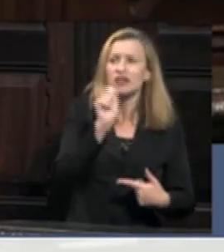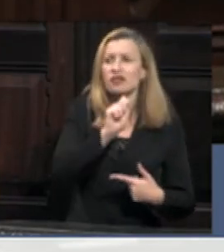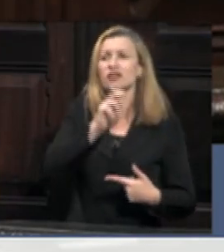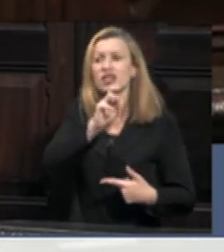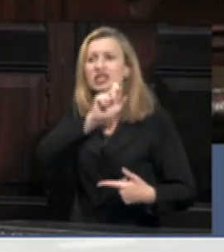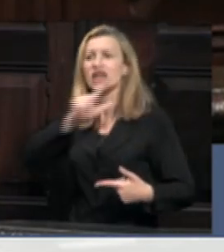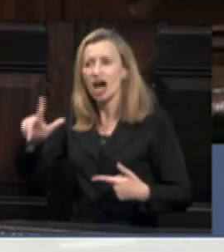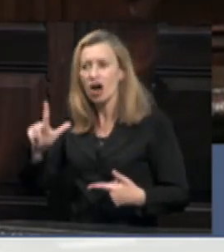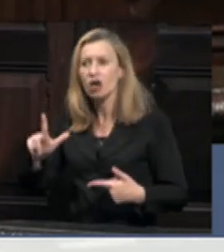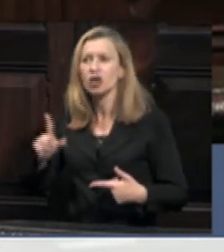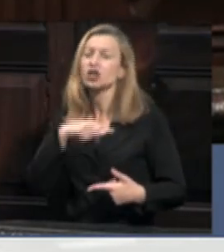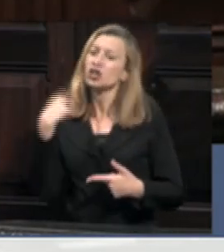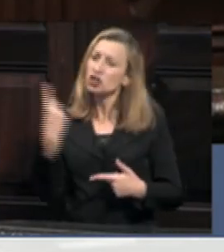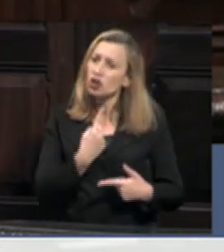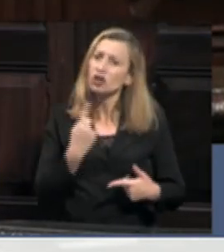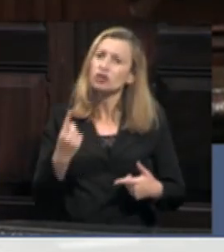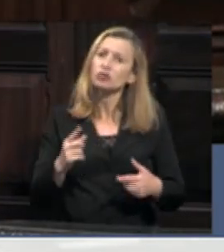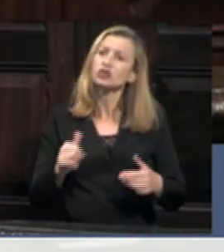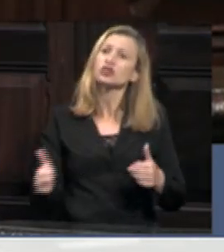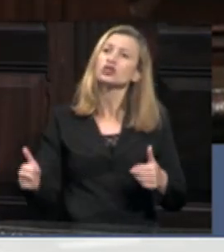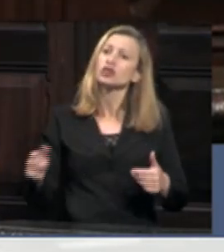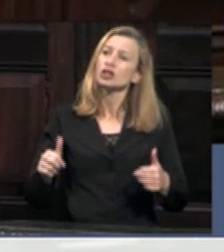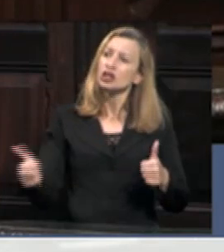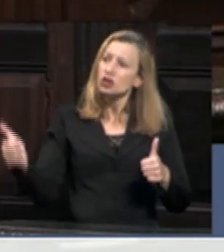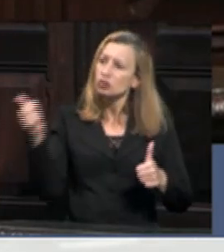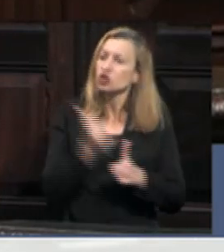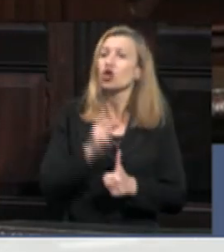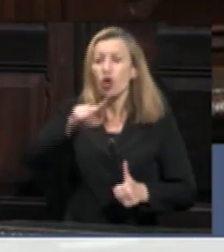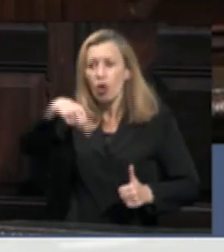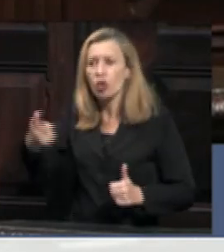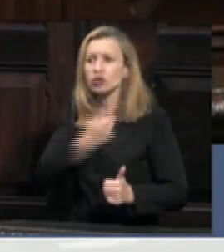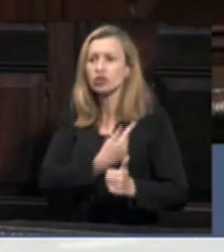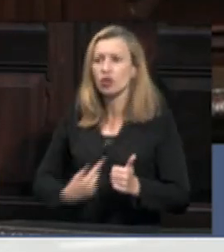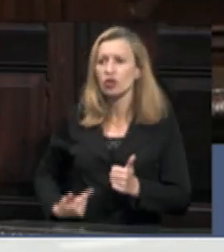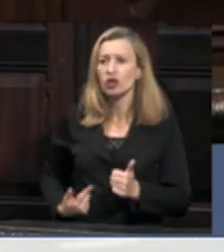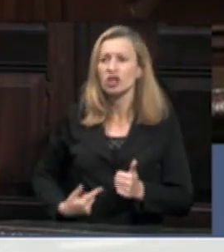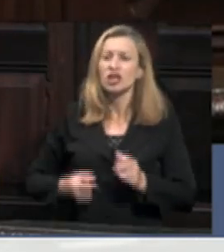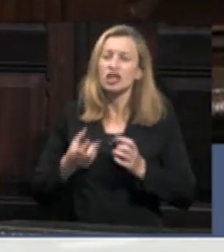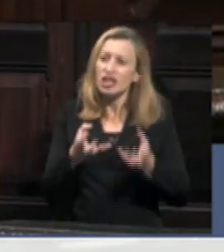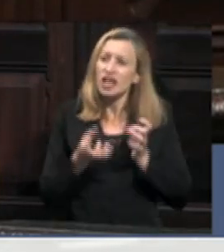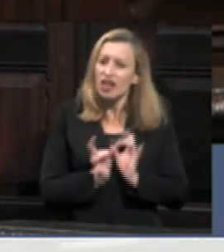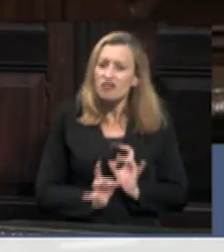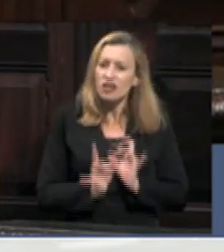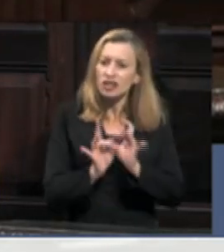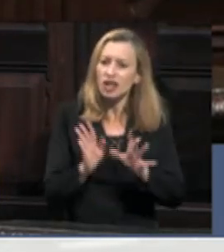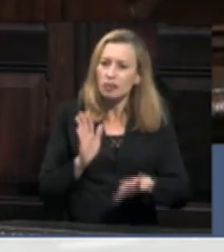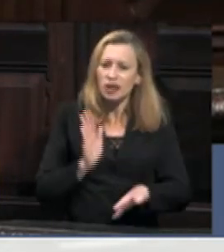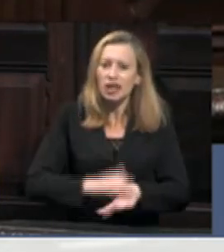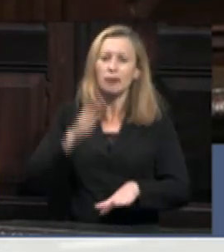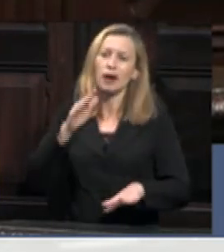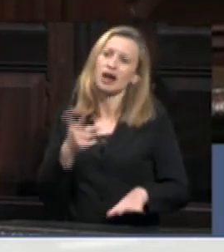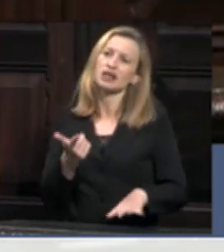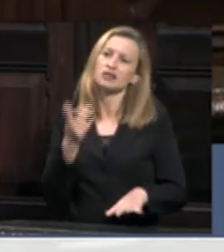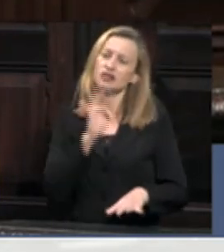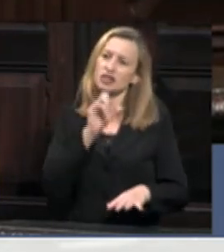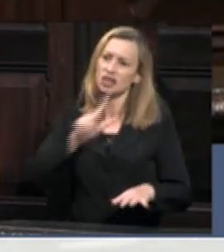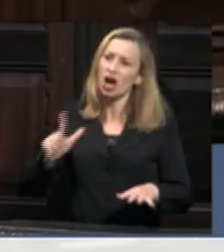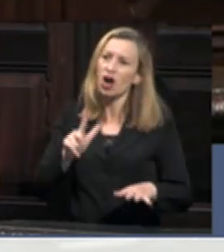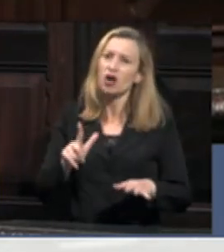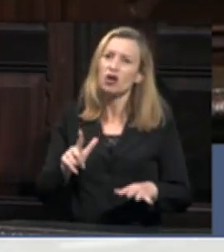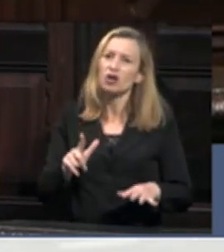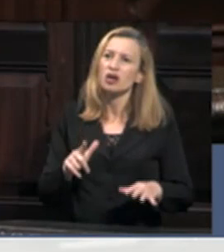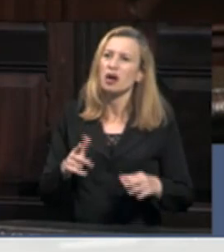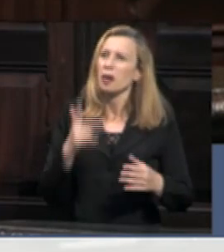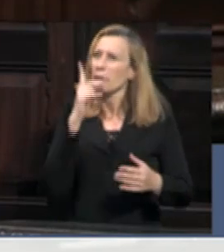E vamos entrar num outro governo que se propõe a vender para dar mais isenção fiscal, como se esse modelo